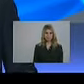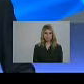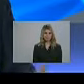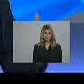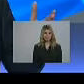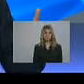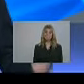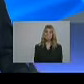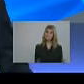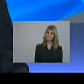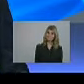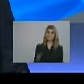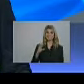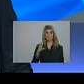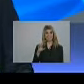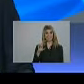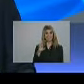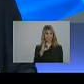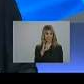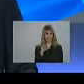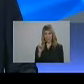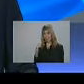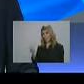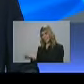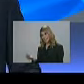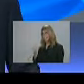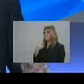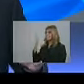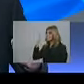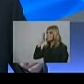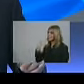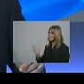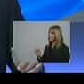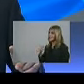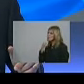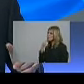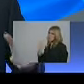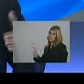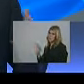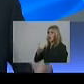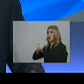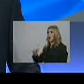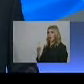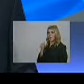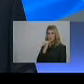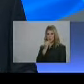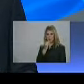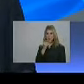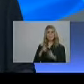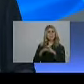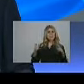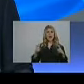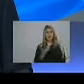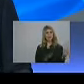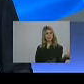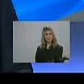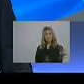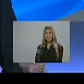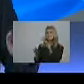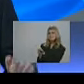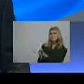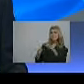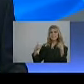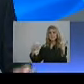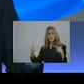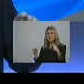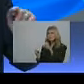Olha, Crivella, sem dúvida, a geração de emprego e de oportunidade para uma grande parte da juventude do Rio